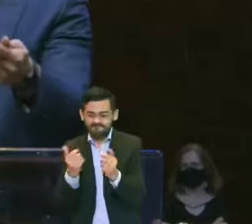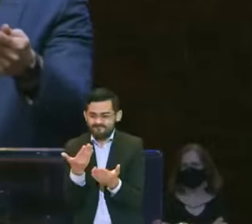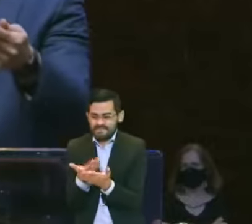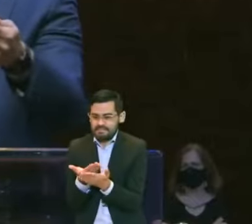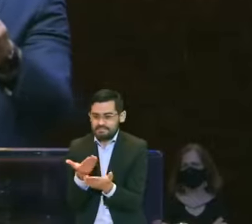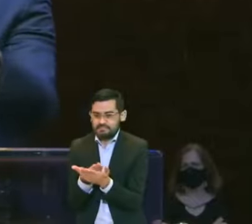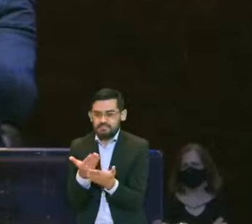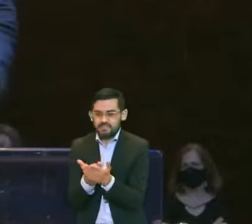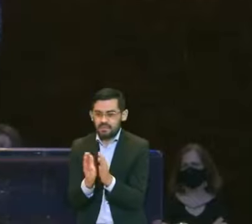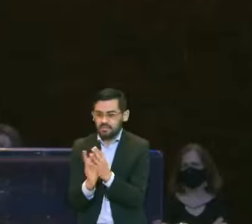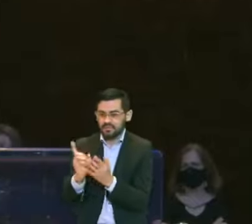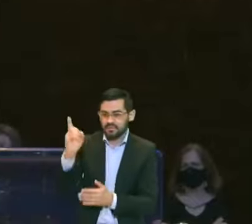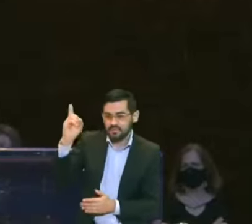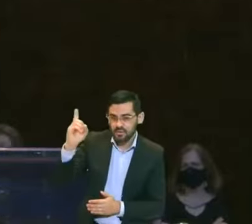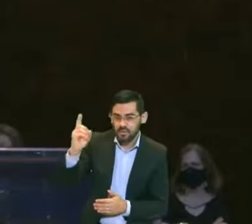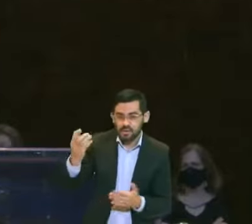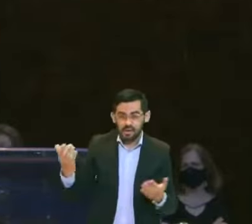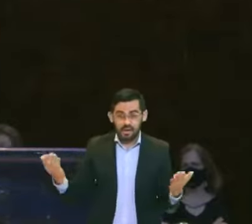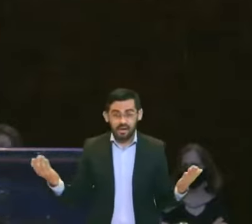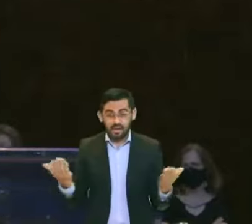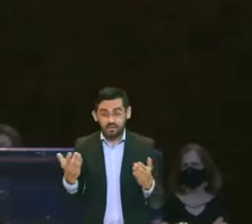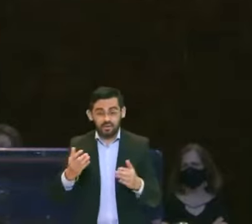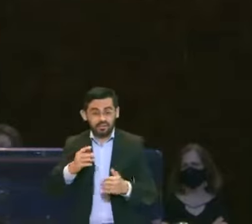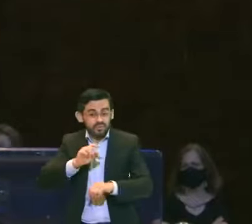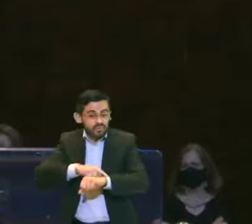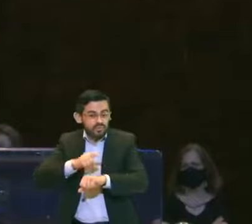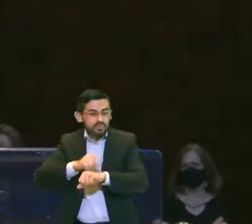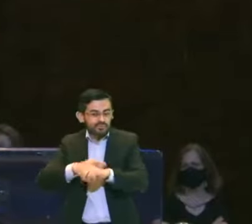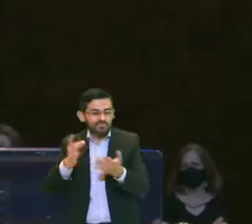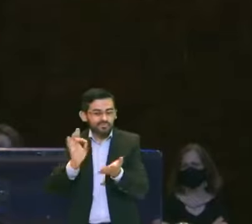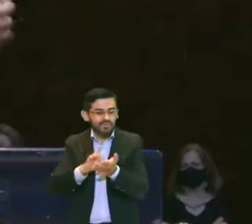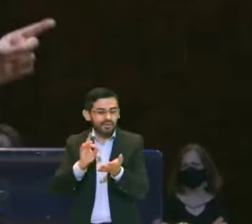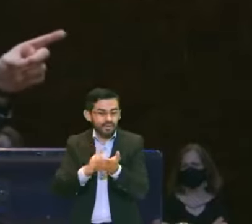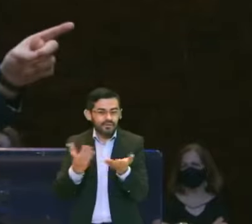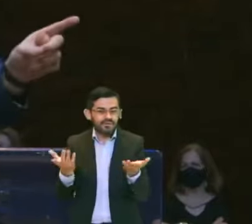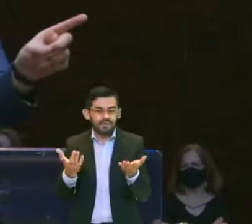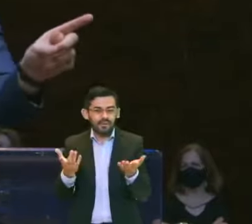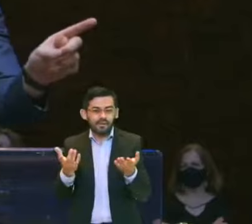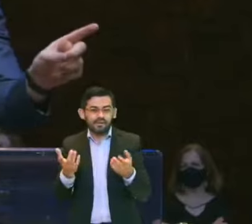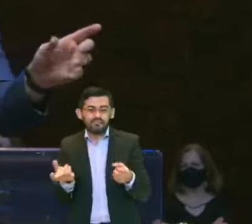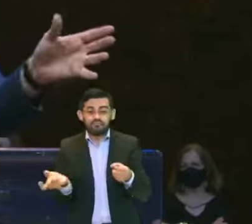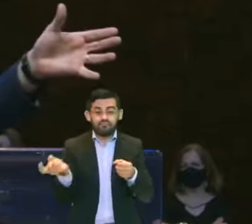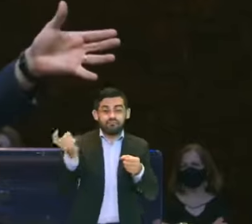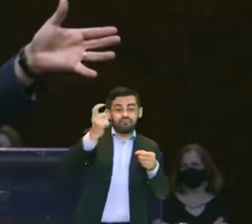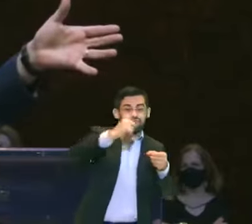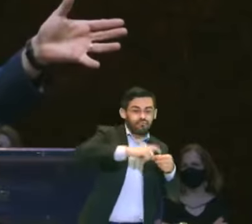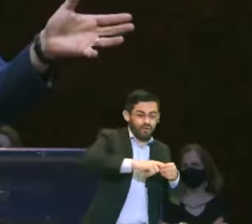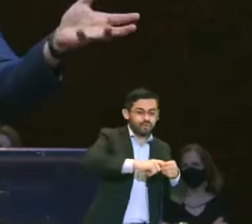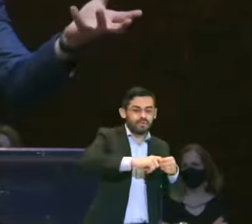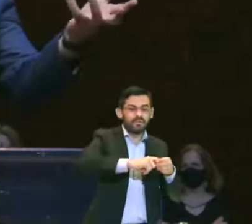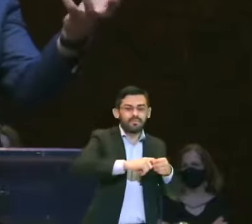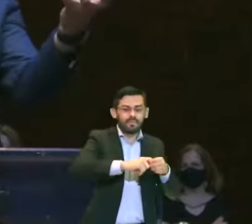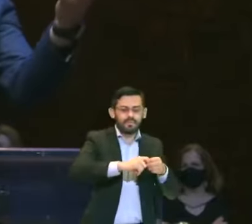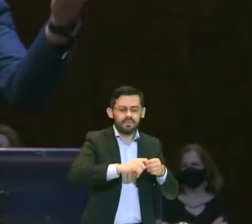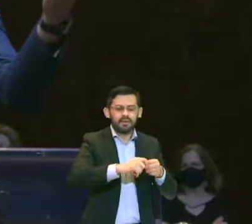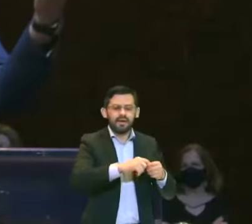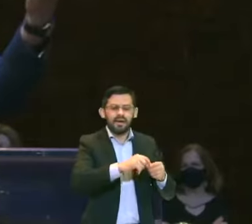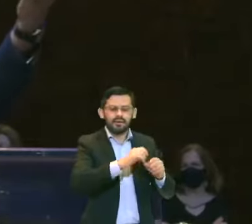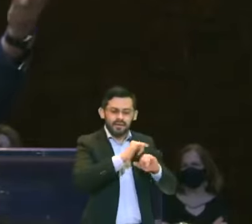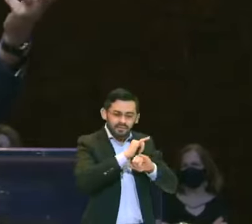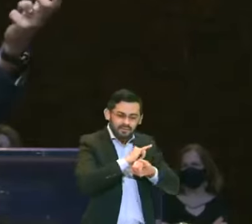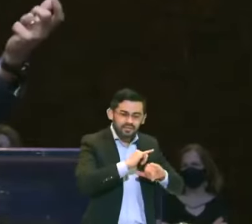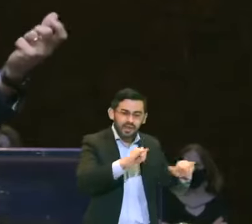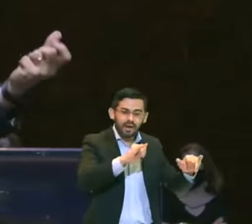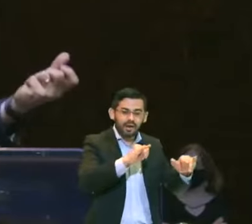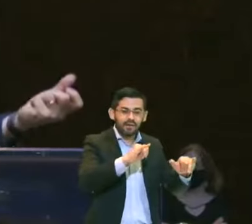Esdras é evidenciada. E depois ele volta para a terra para trazer o povo de novo